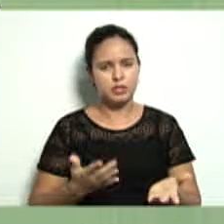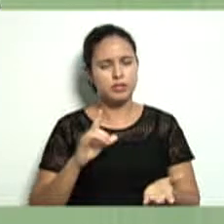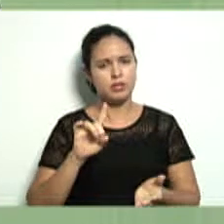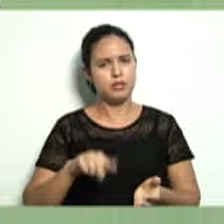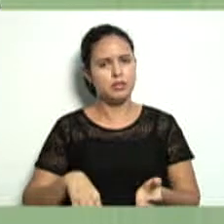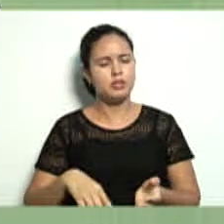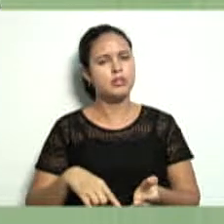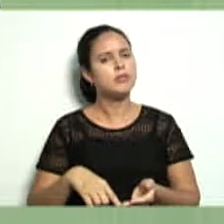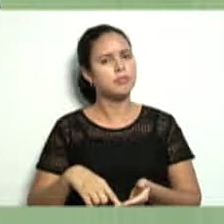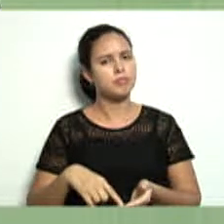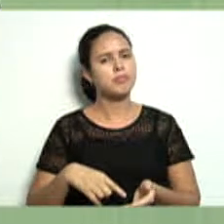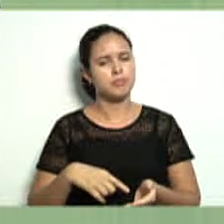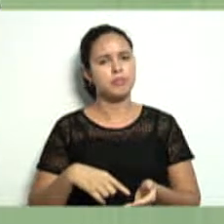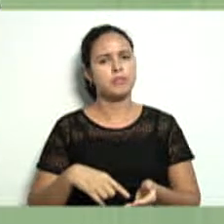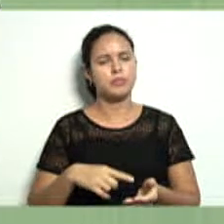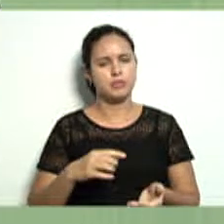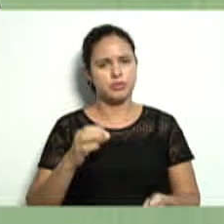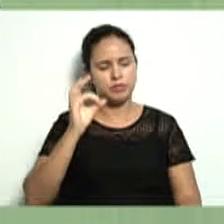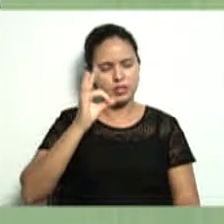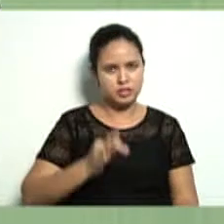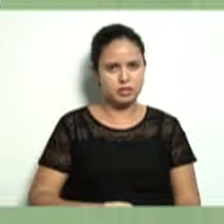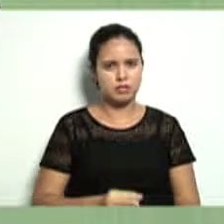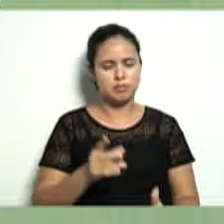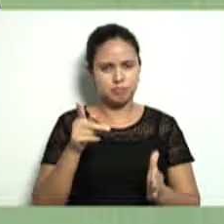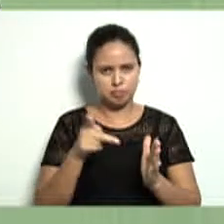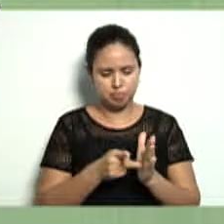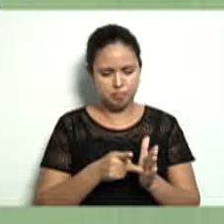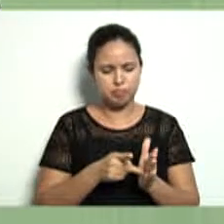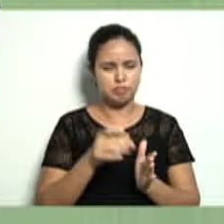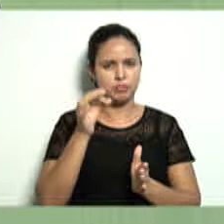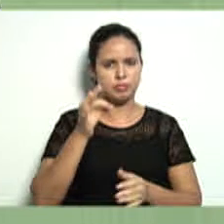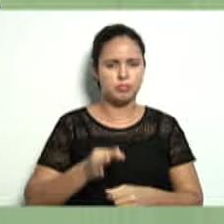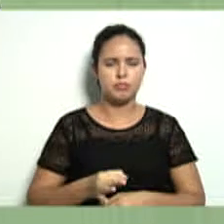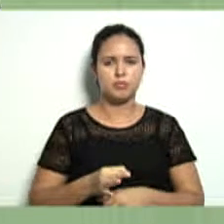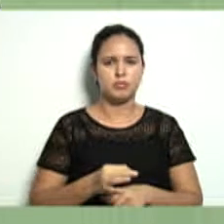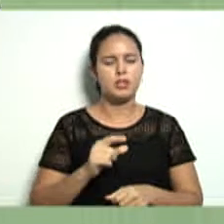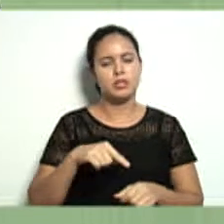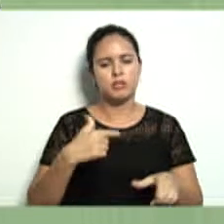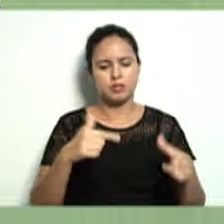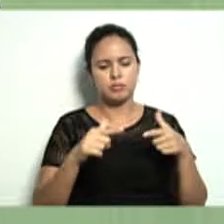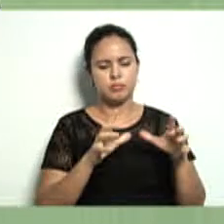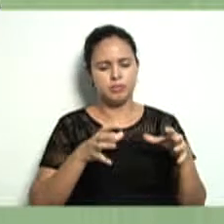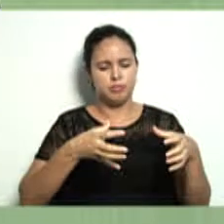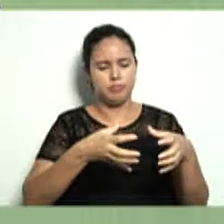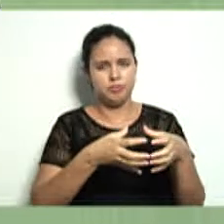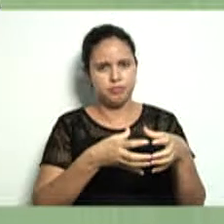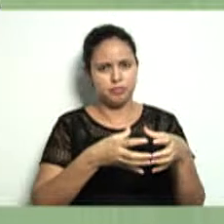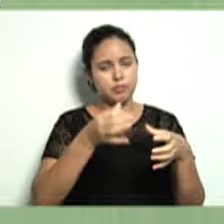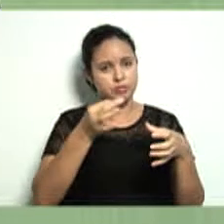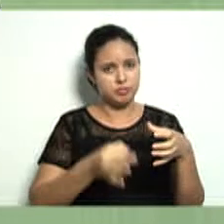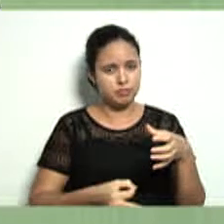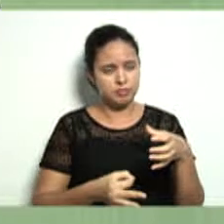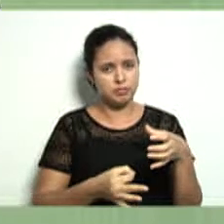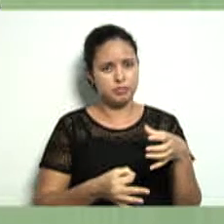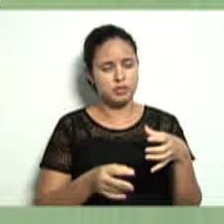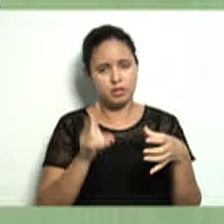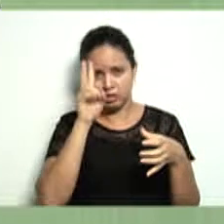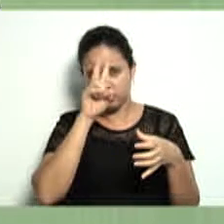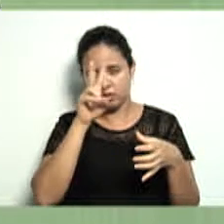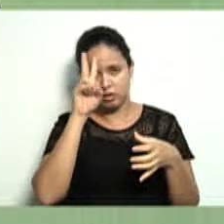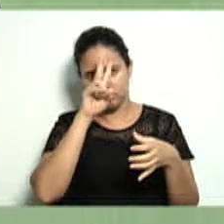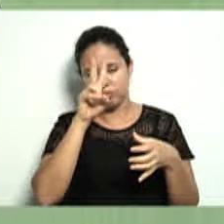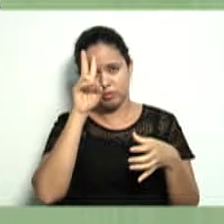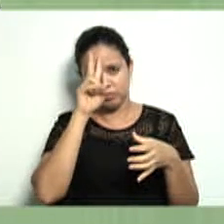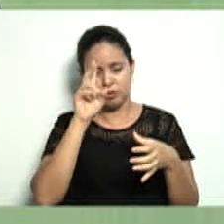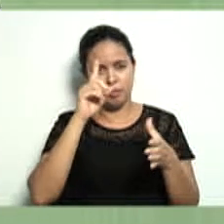ela realmente é uma vantagem de se trabalhar em equipe. Então, ela está correta, mas lembrando que é para a gente